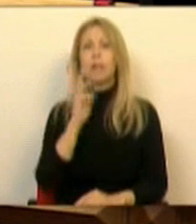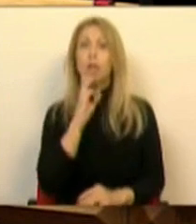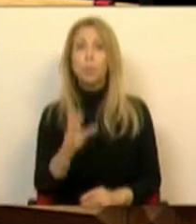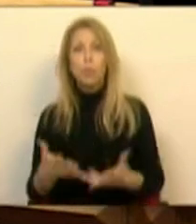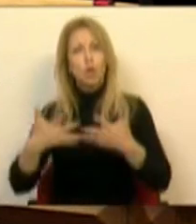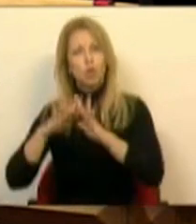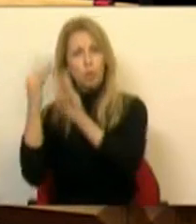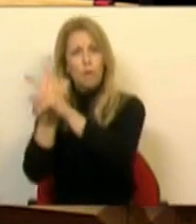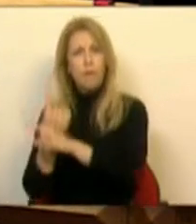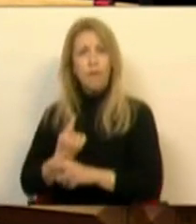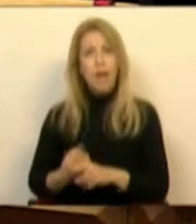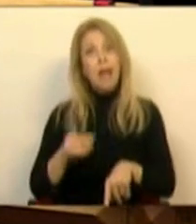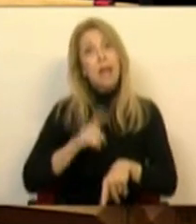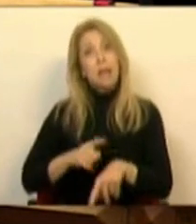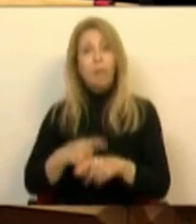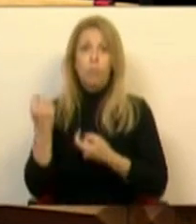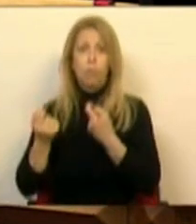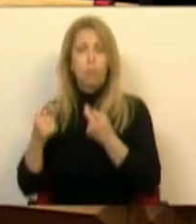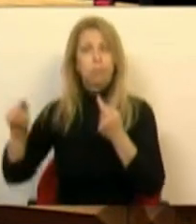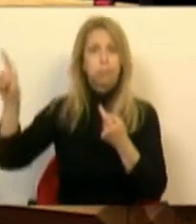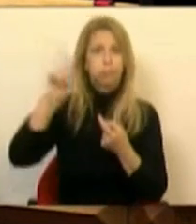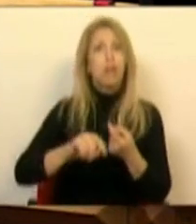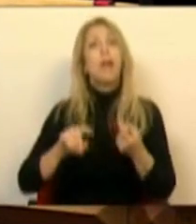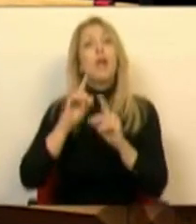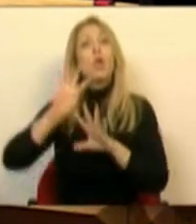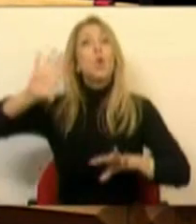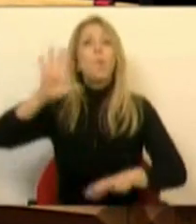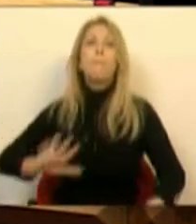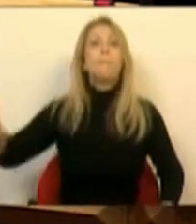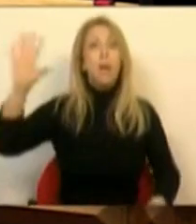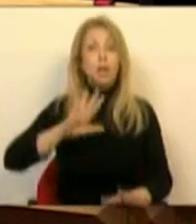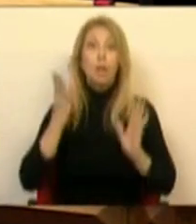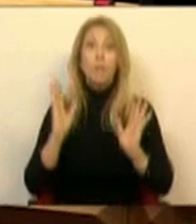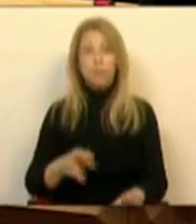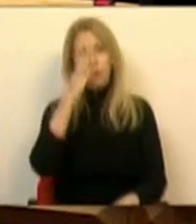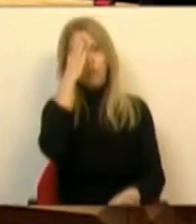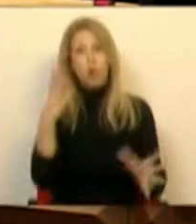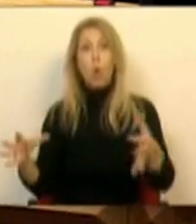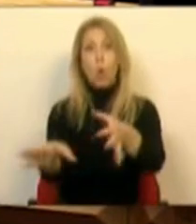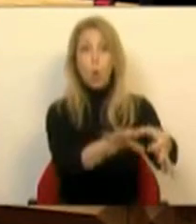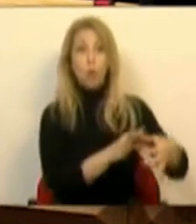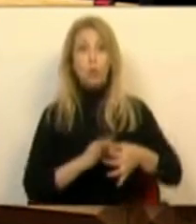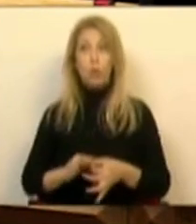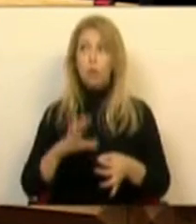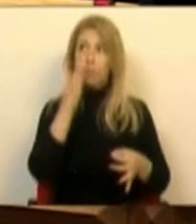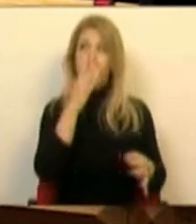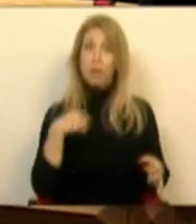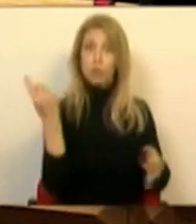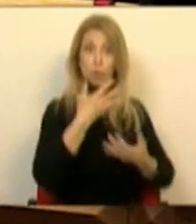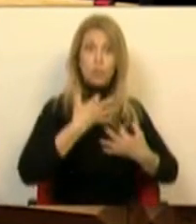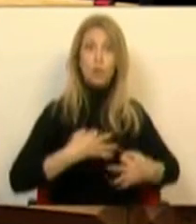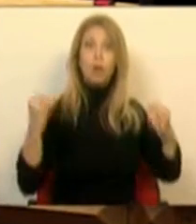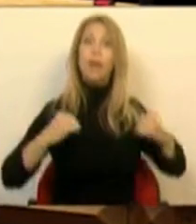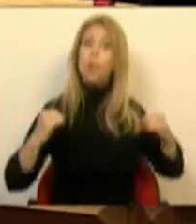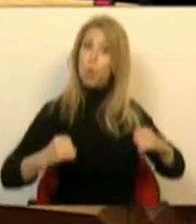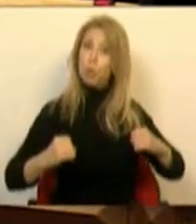várias estruturas, em vários momentos, por todo o país. Portanto, tem de ser um esforço conjugado, afirmava então. Parece que estamos todos de acordo. Tem